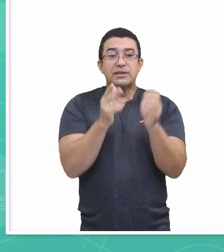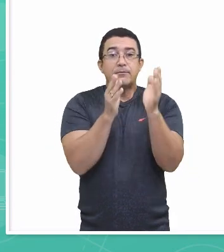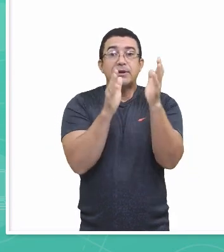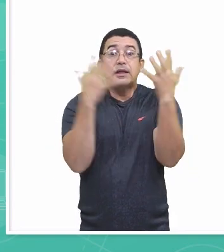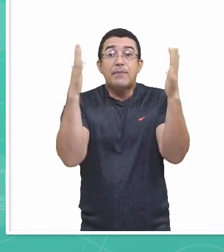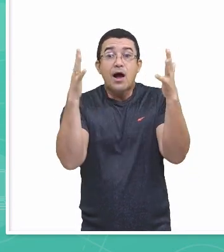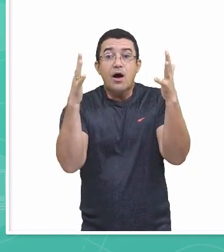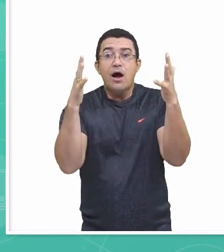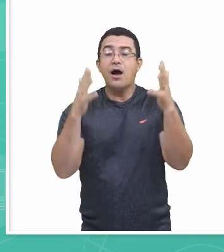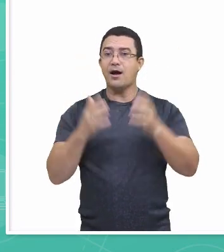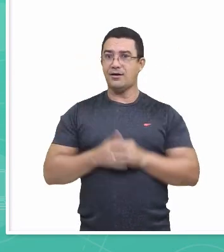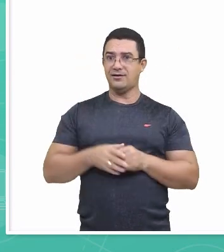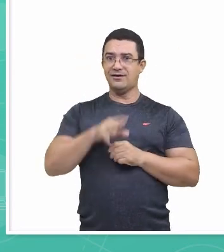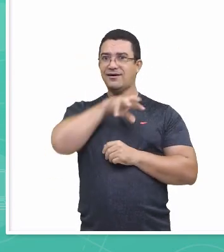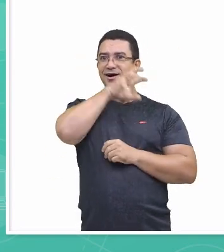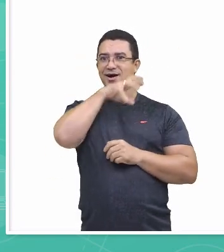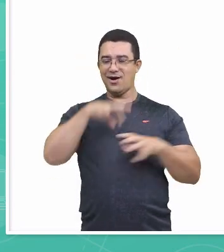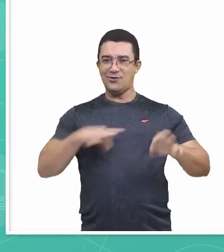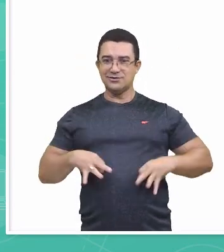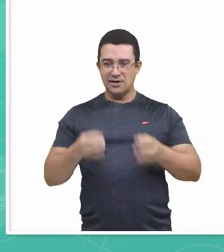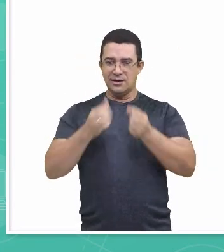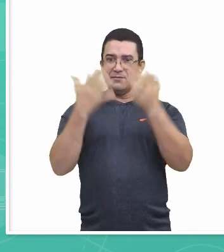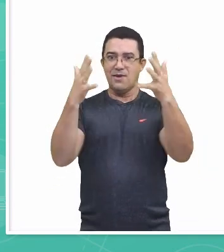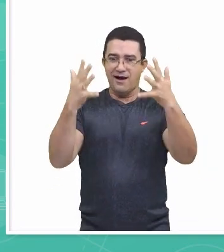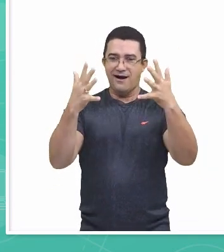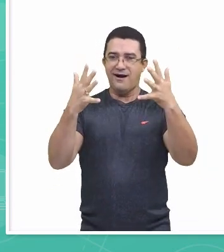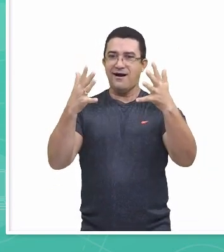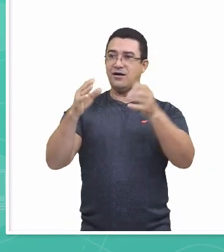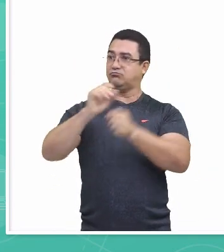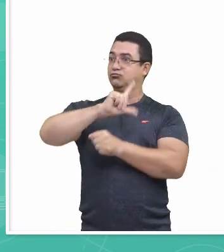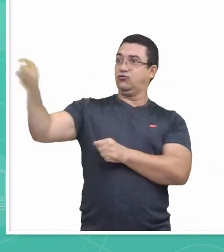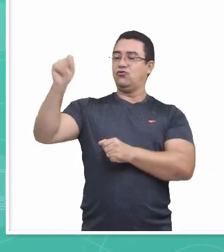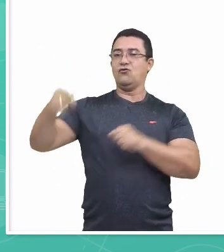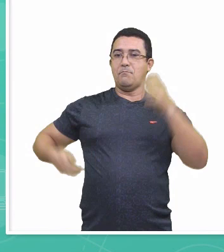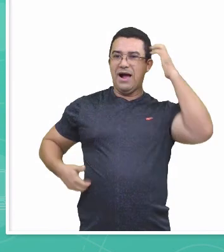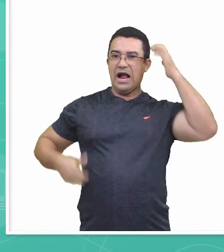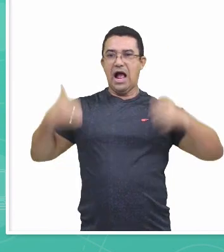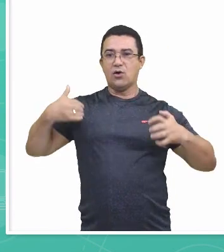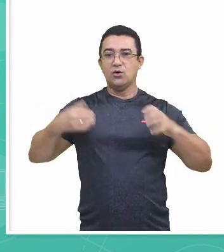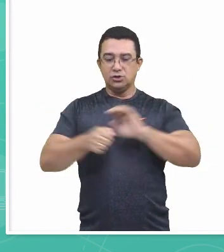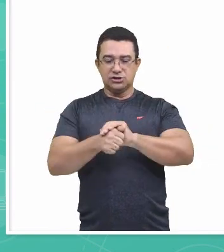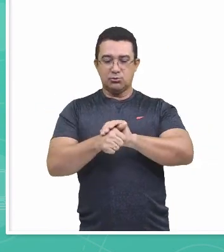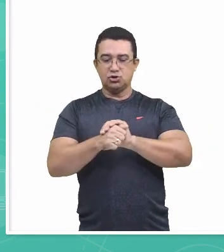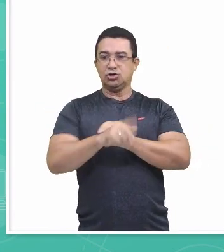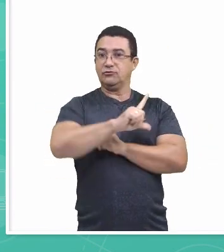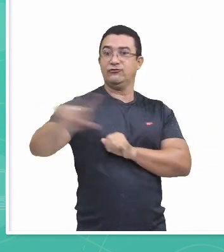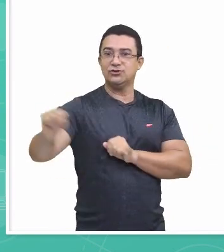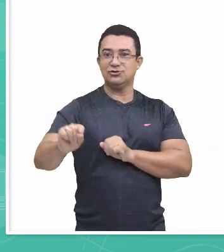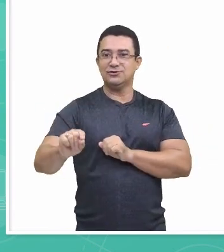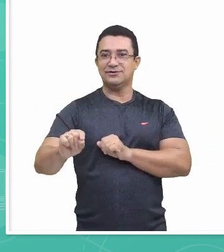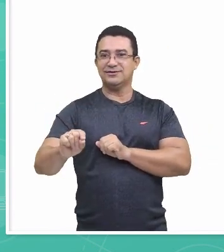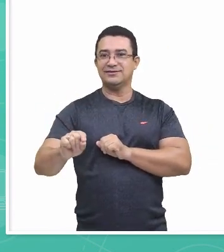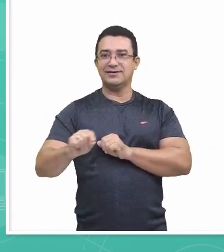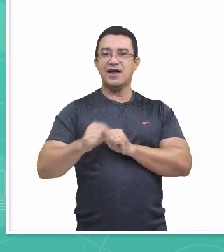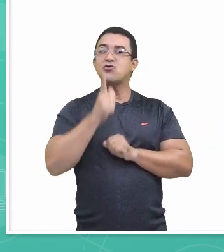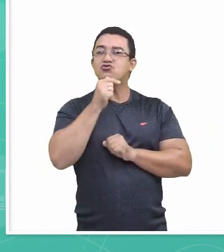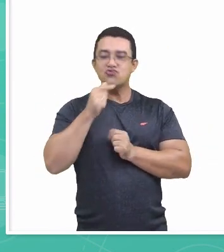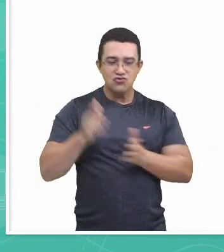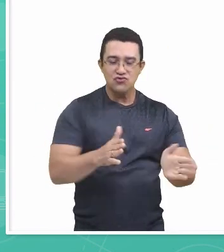que escapou, e também o juiz, atirando-se na água. Muito bem. Notaram características